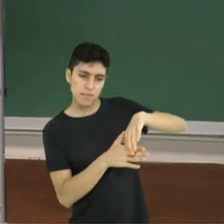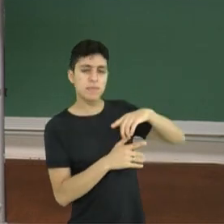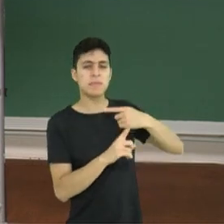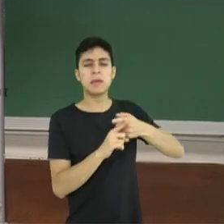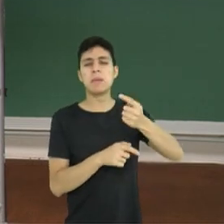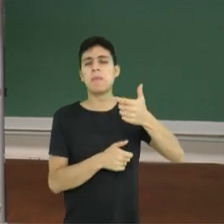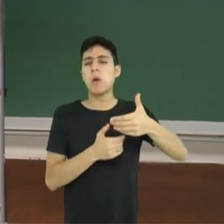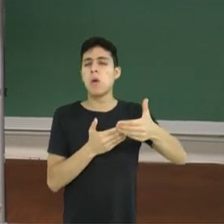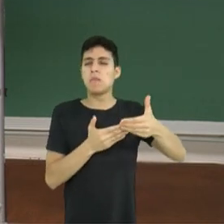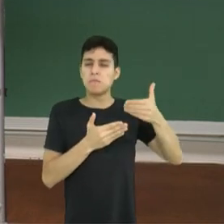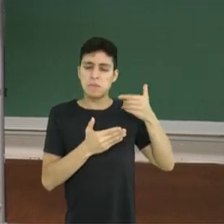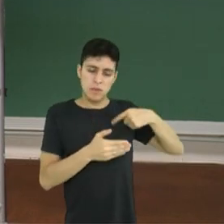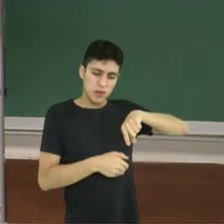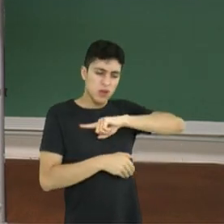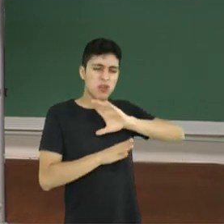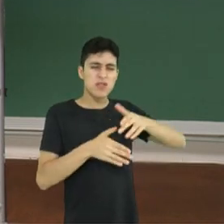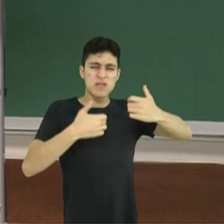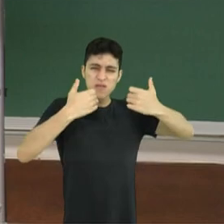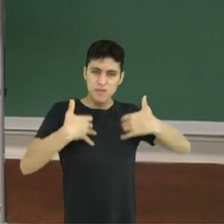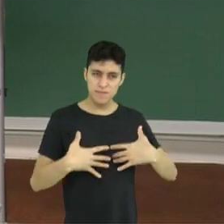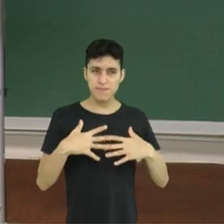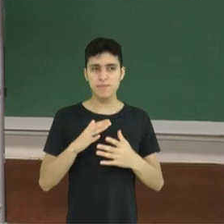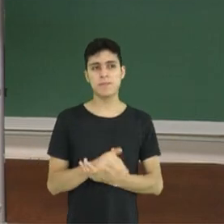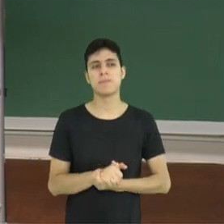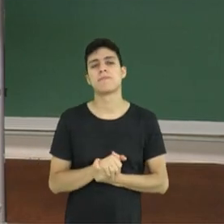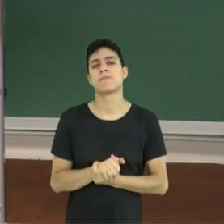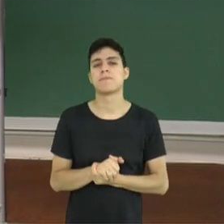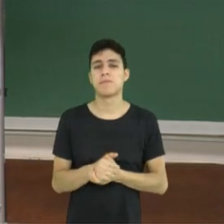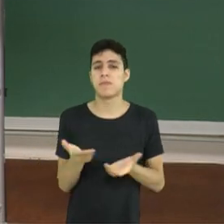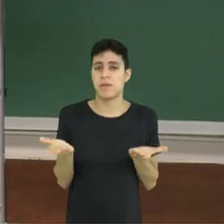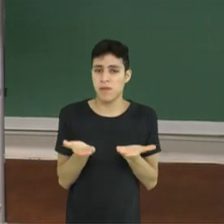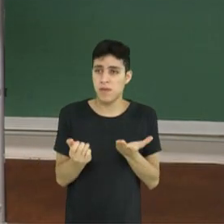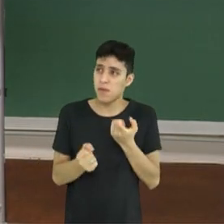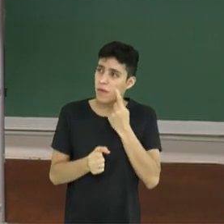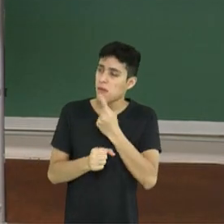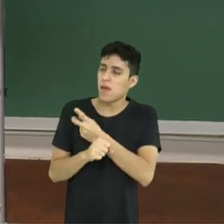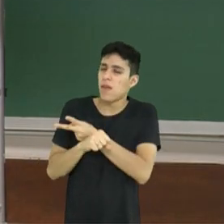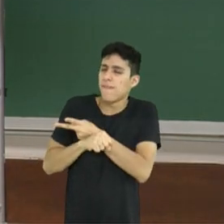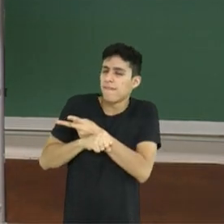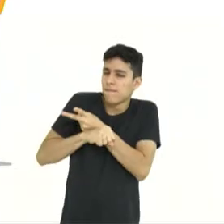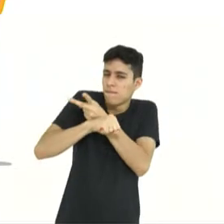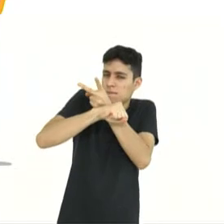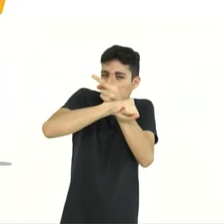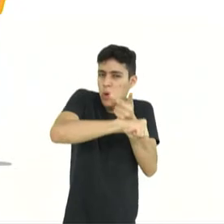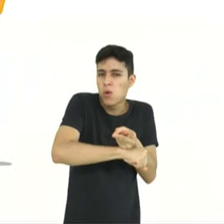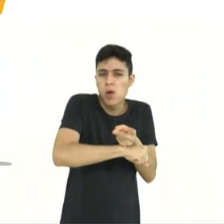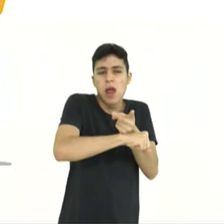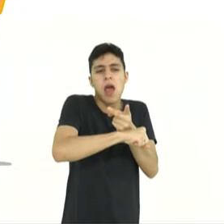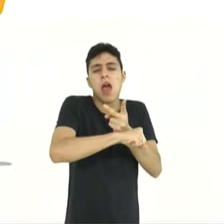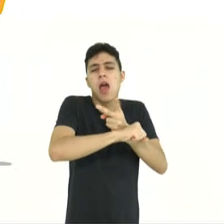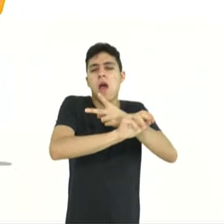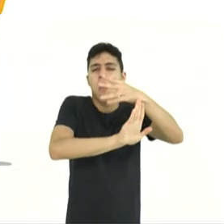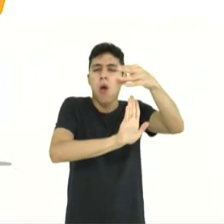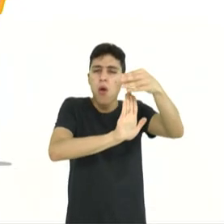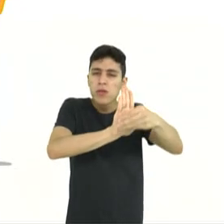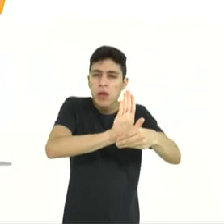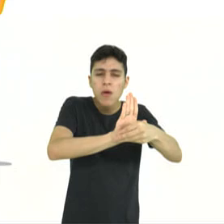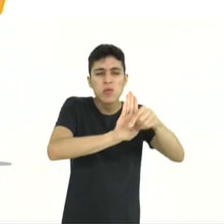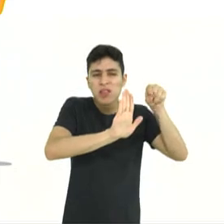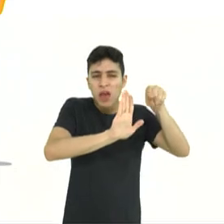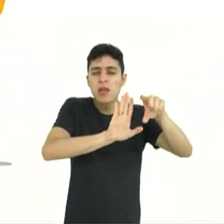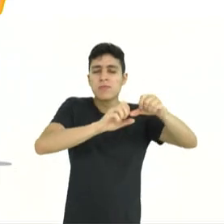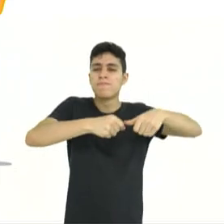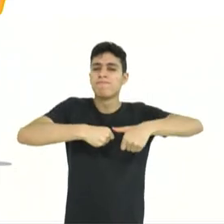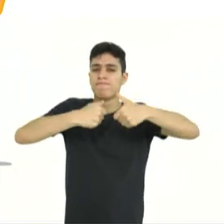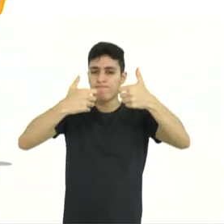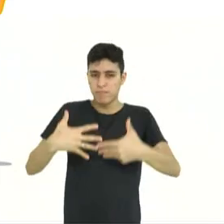está mais fresco na memória de vocês então a gente vai lá buscar né a gente vai rever alguns conceitos estudados estão que a gente vai falar